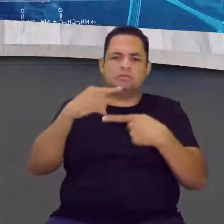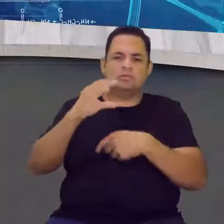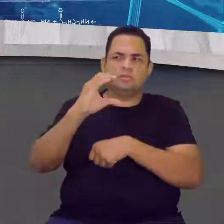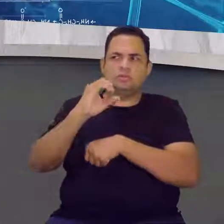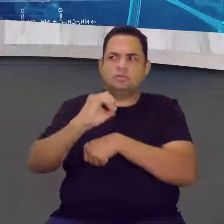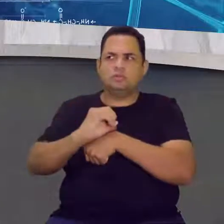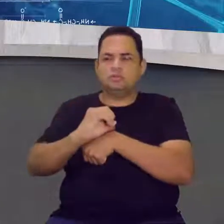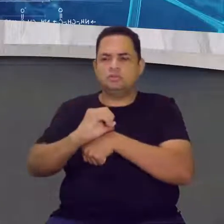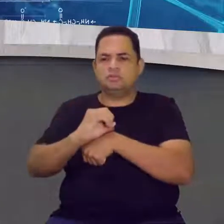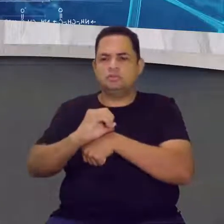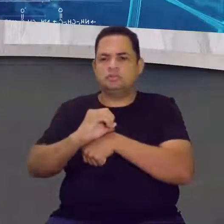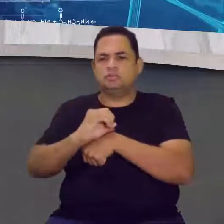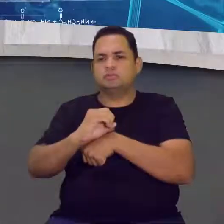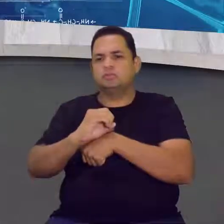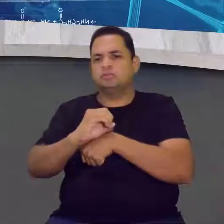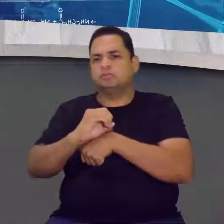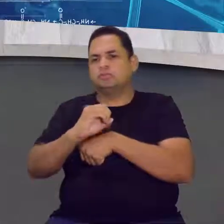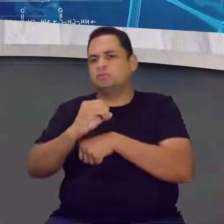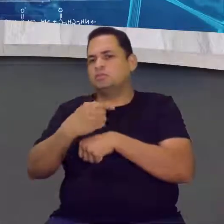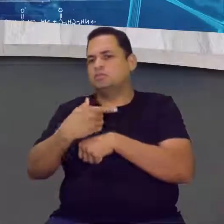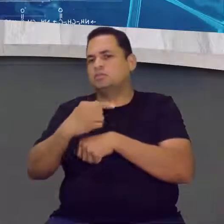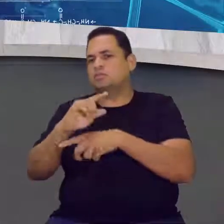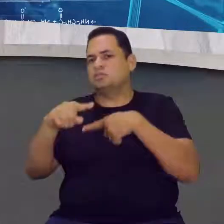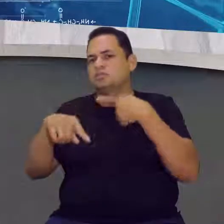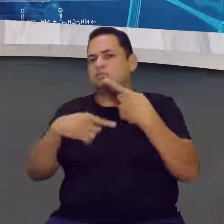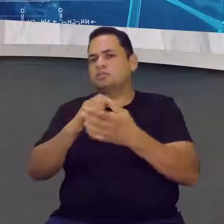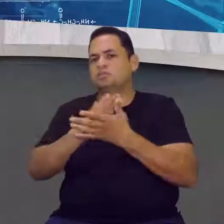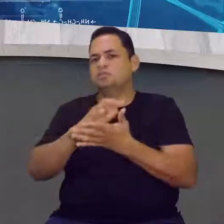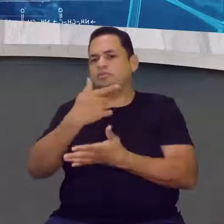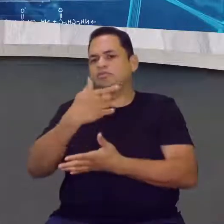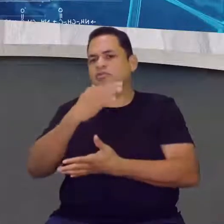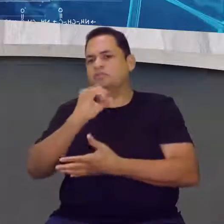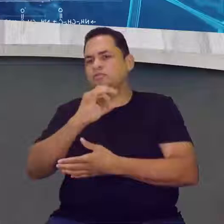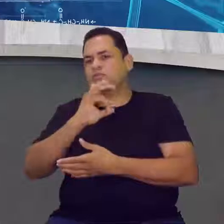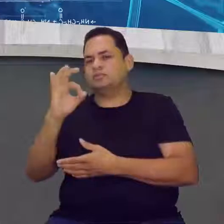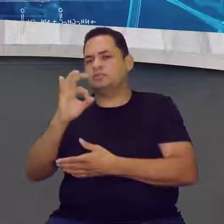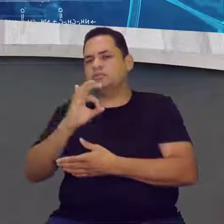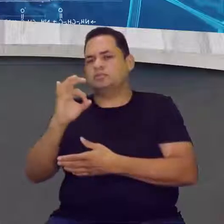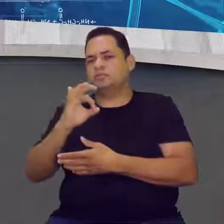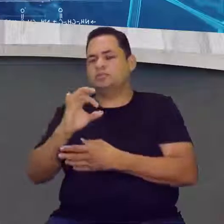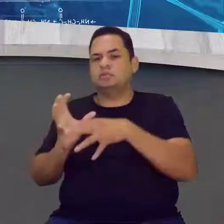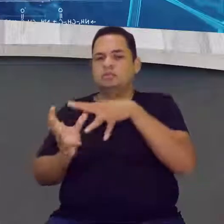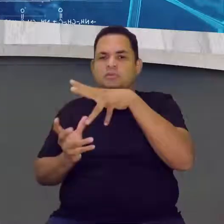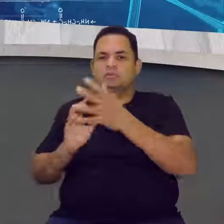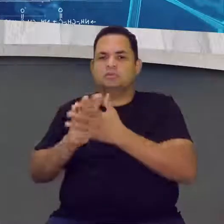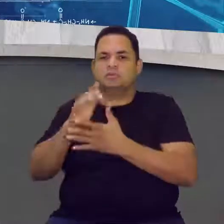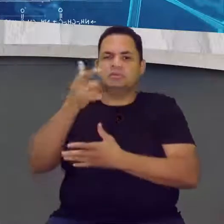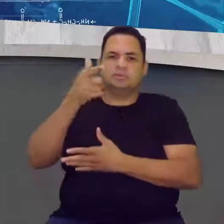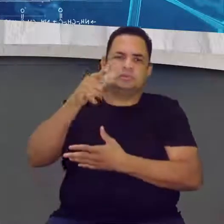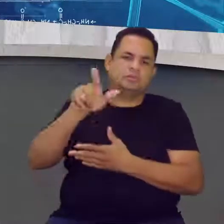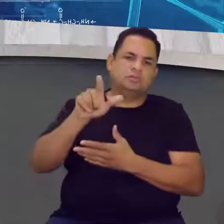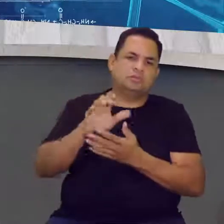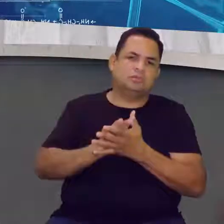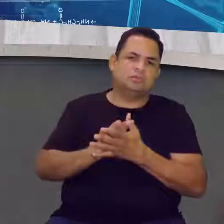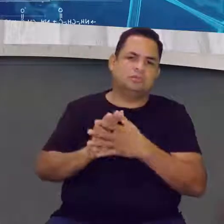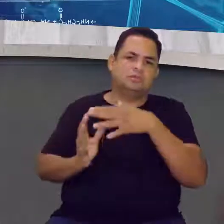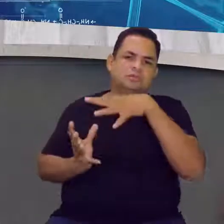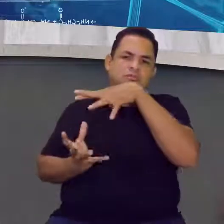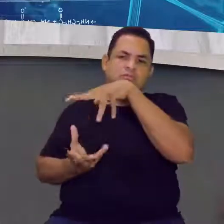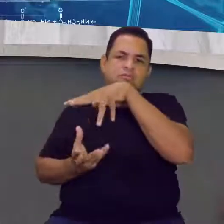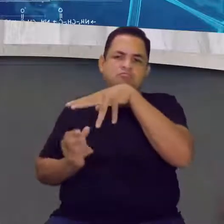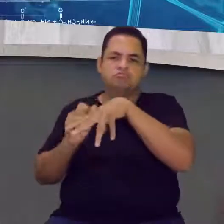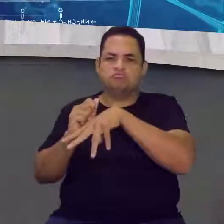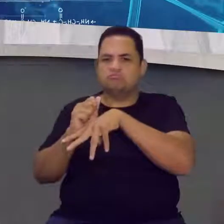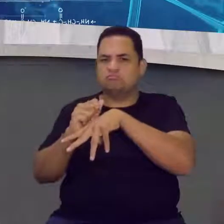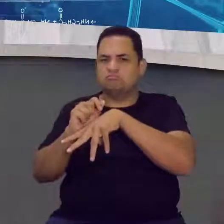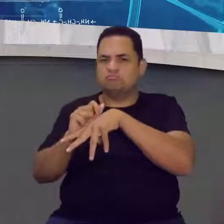oxigênio, que tem uma média de 21% em concentração no ar. Esses outros gases que estão causando tanta dor de cabeça